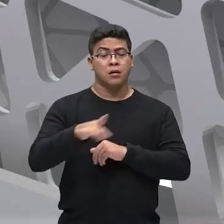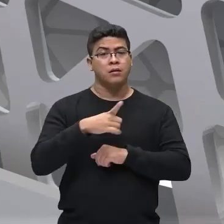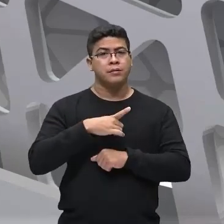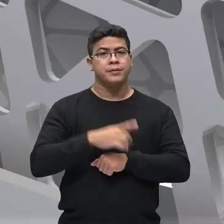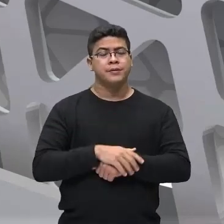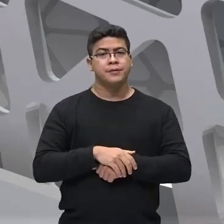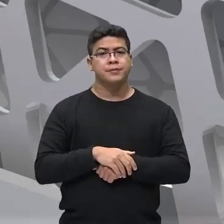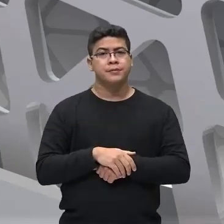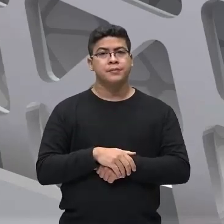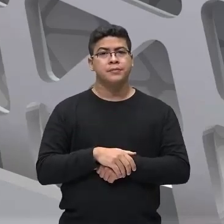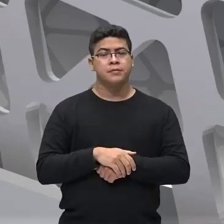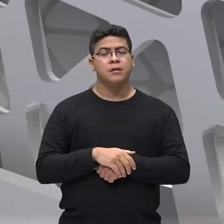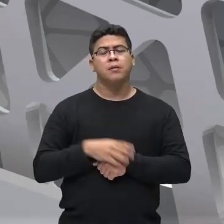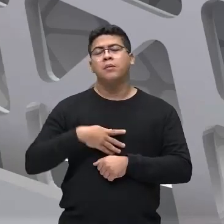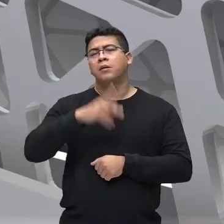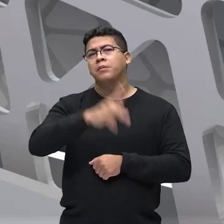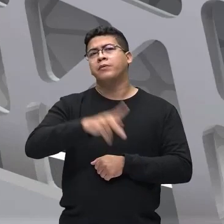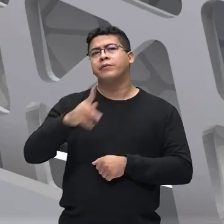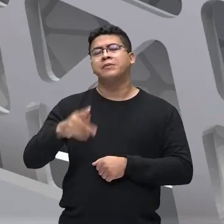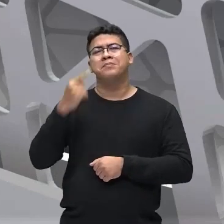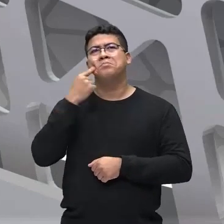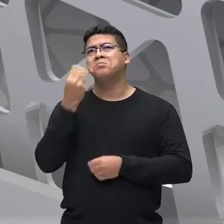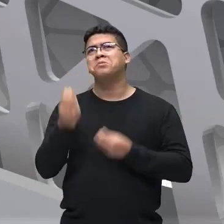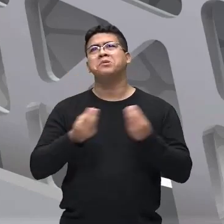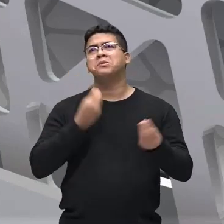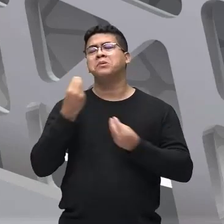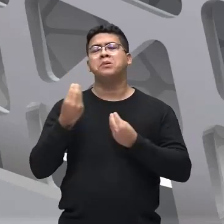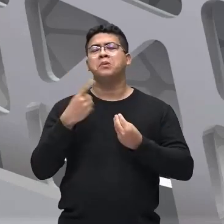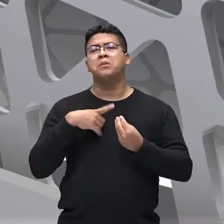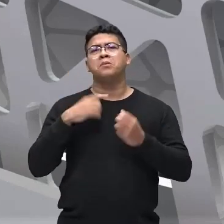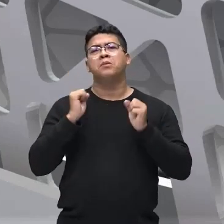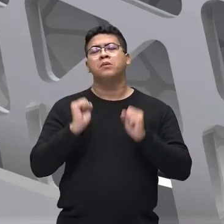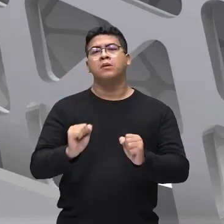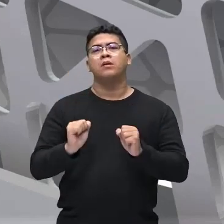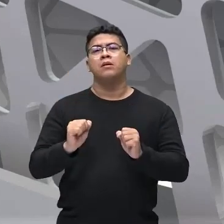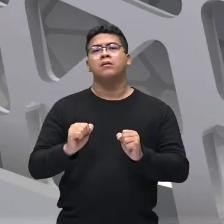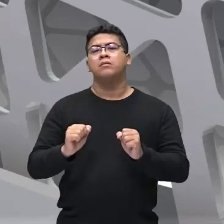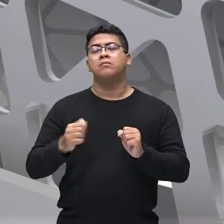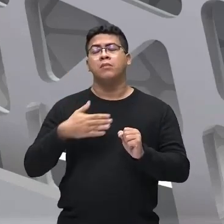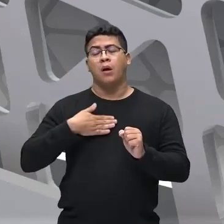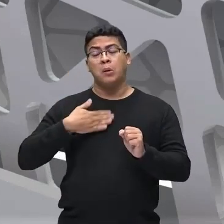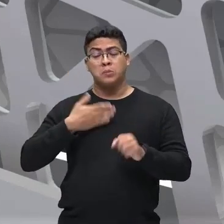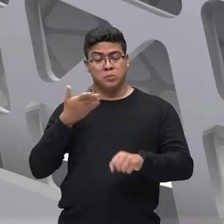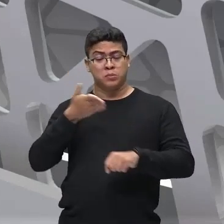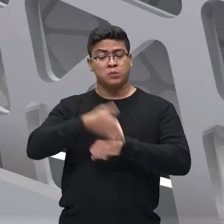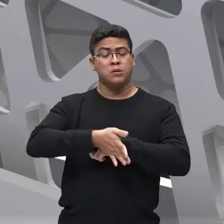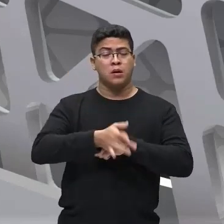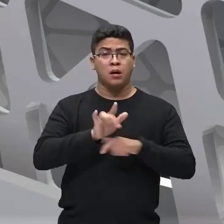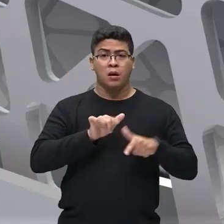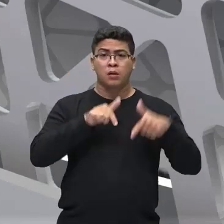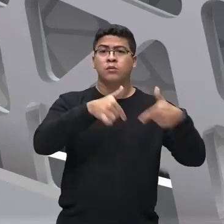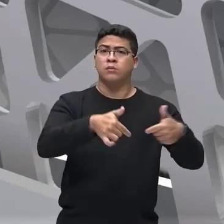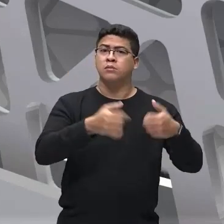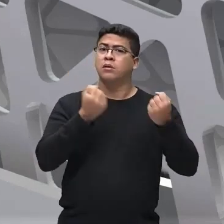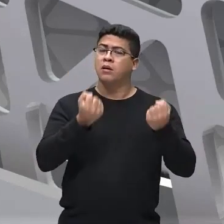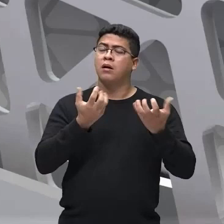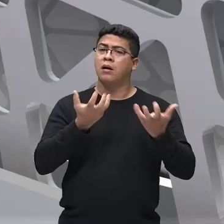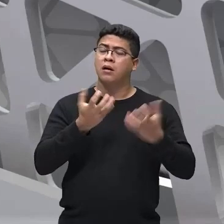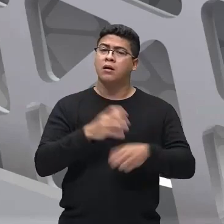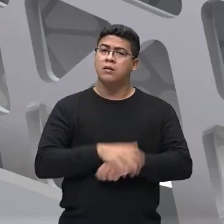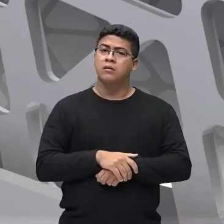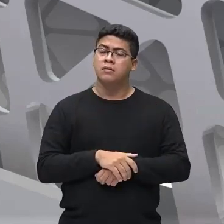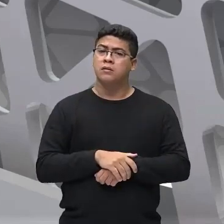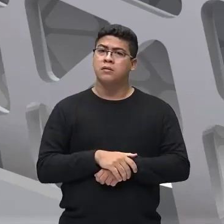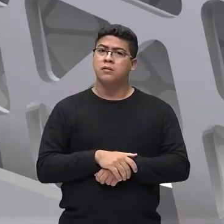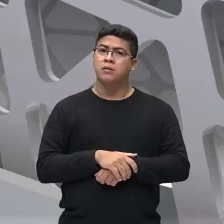se perguntar, professora, como nós podemos fazer a nossa parte na localidade onde nós